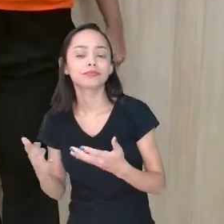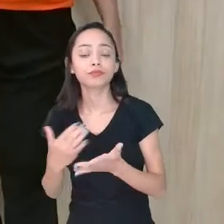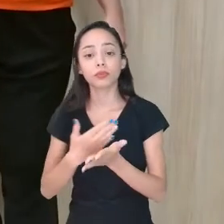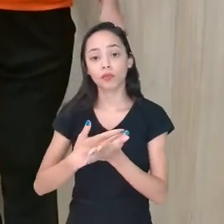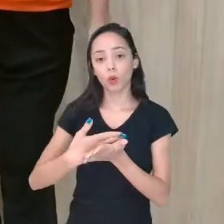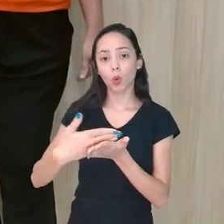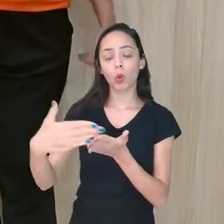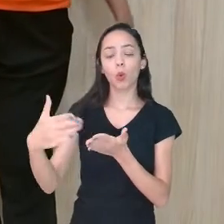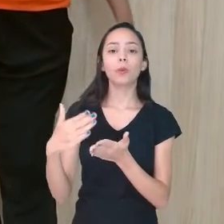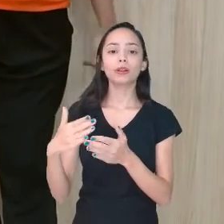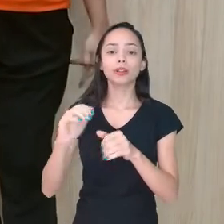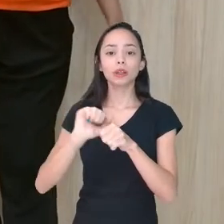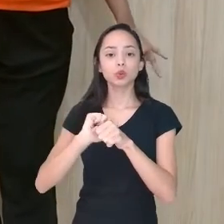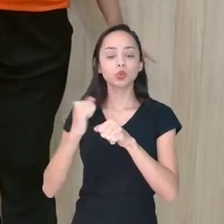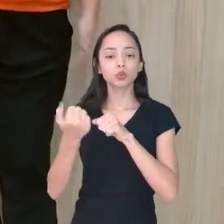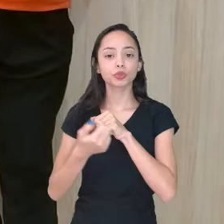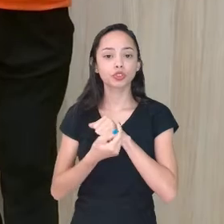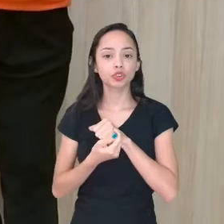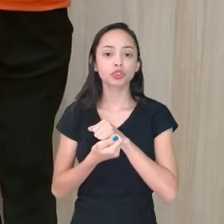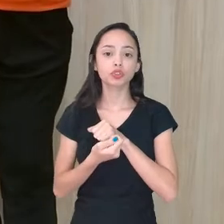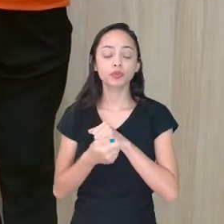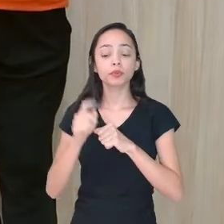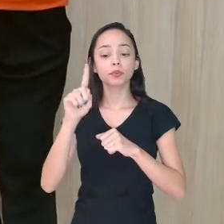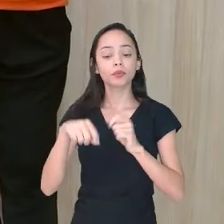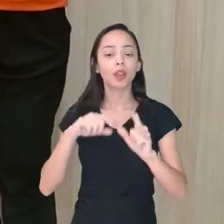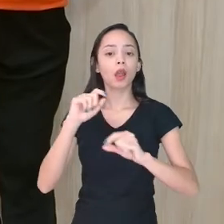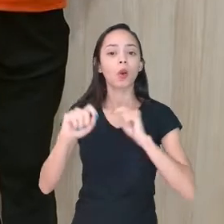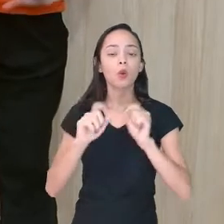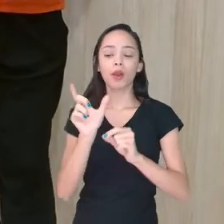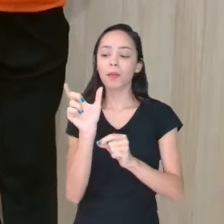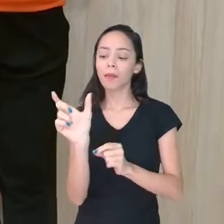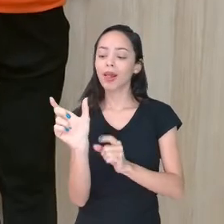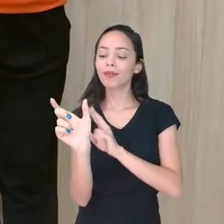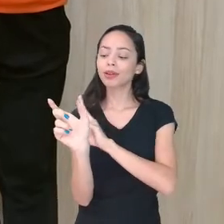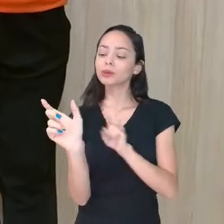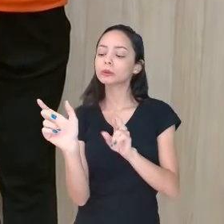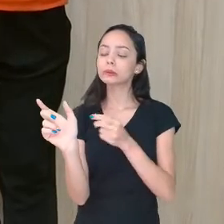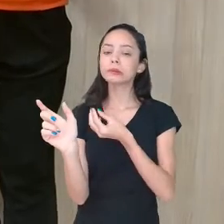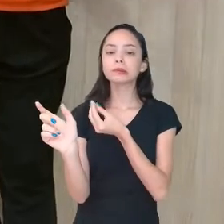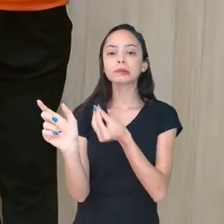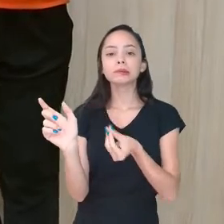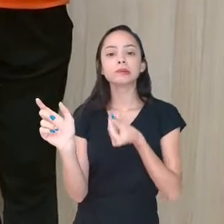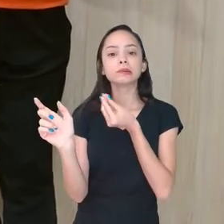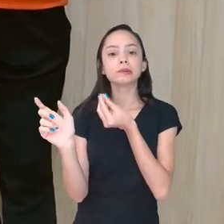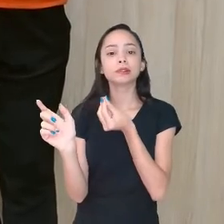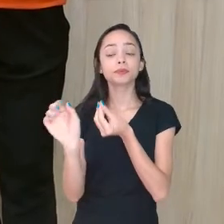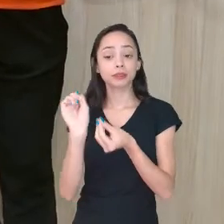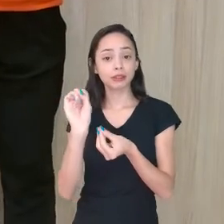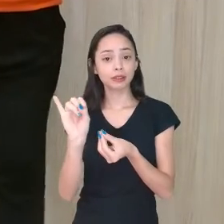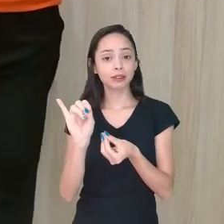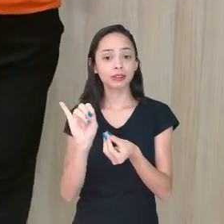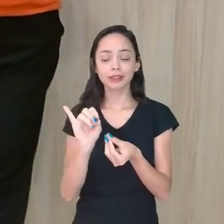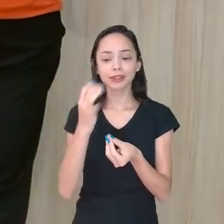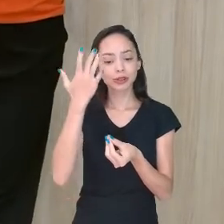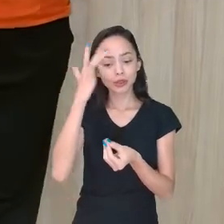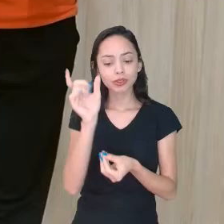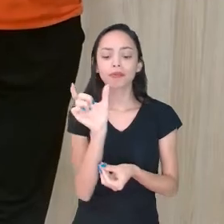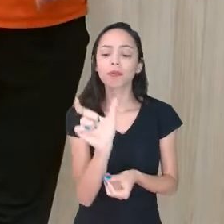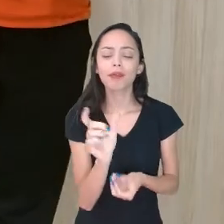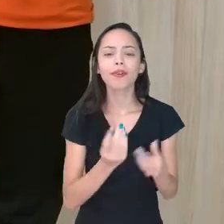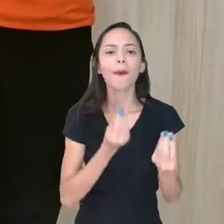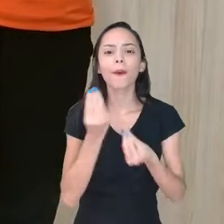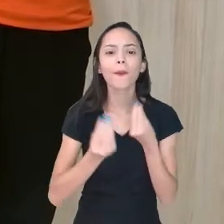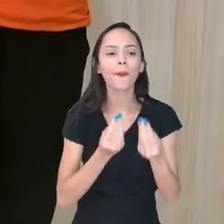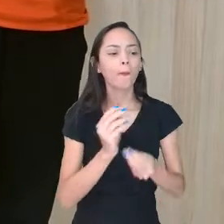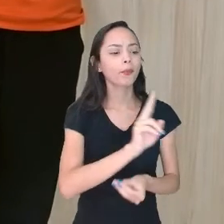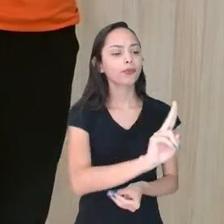substantivos, que são aquelas classes de palavra que dão nome, e a gente não consegue compreender o mundo sem nomeá-lo. E a gente, na verdade, não